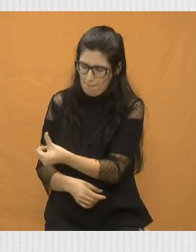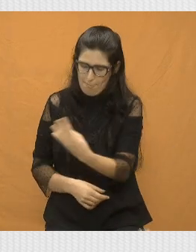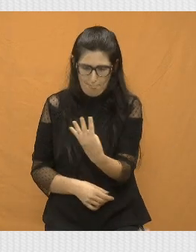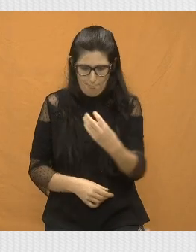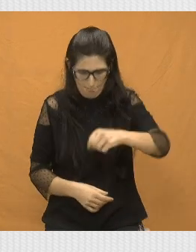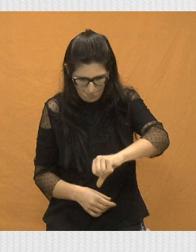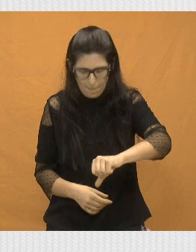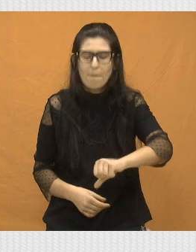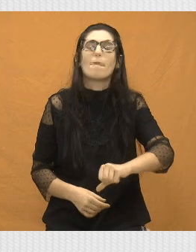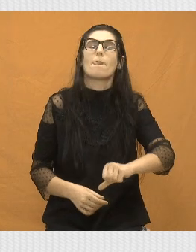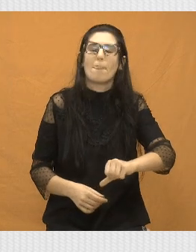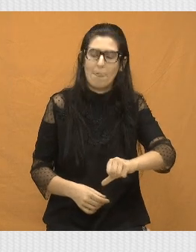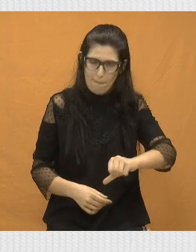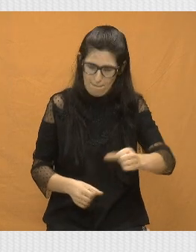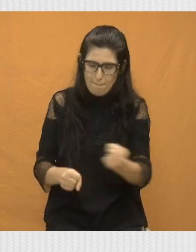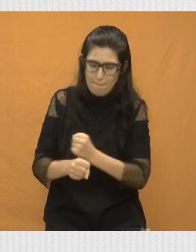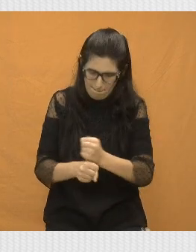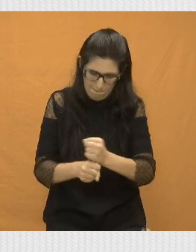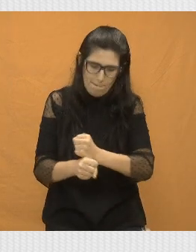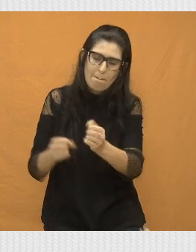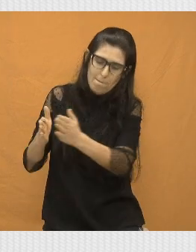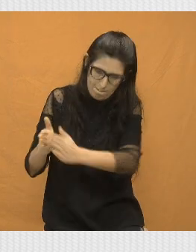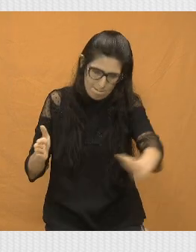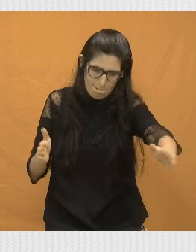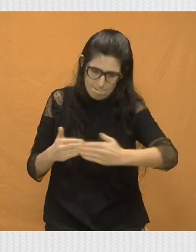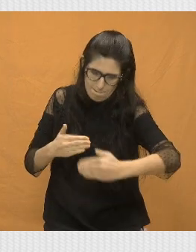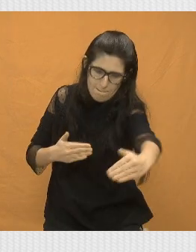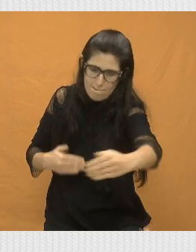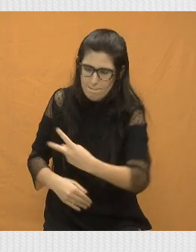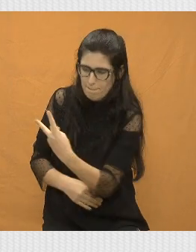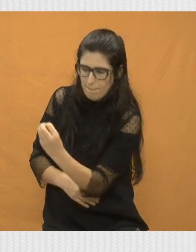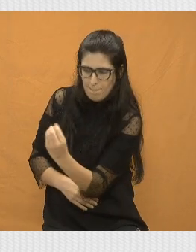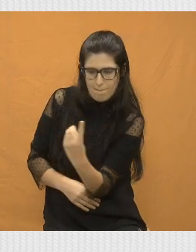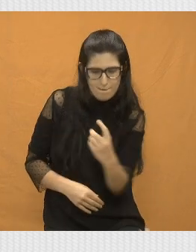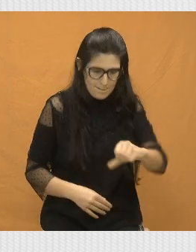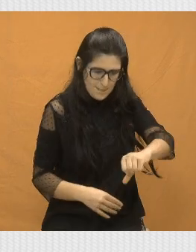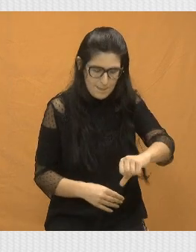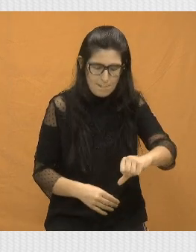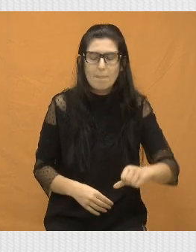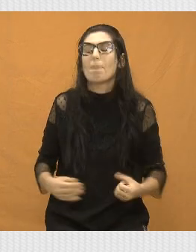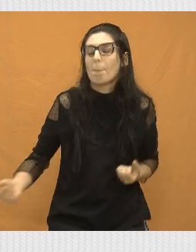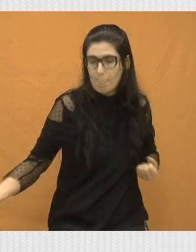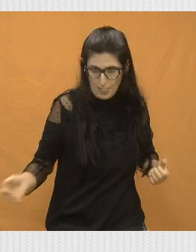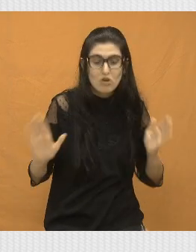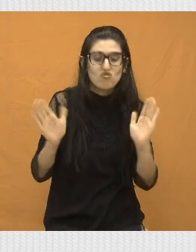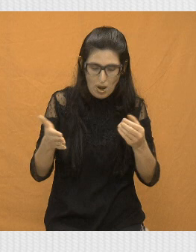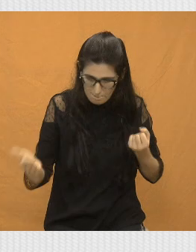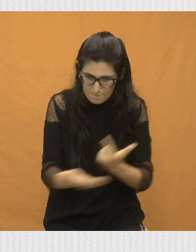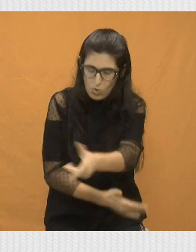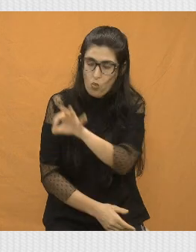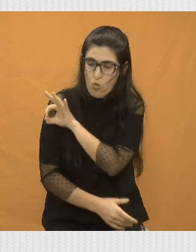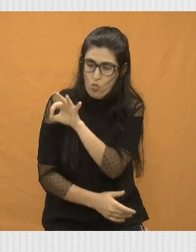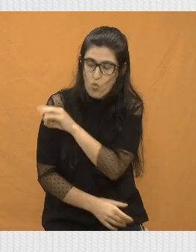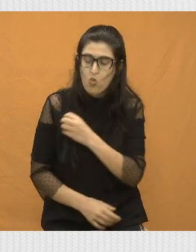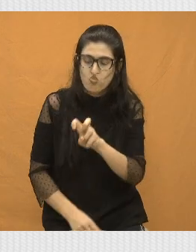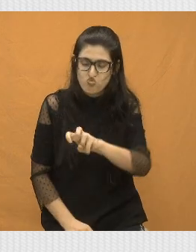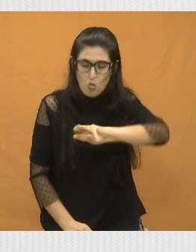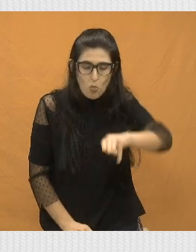23.649.000 a meta orçamentária anual de 2019, sendo liquidado no primeiro quadrimestre